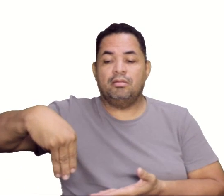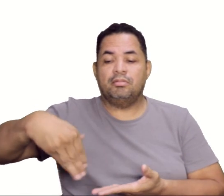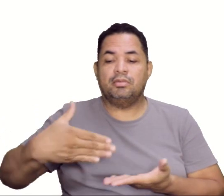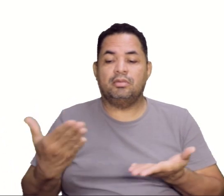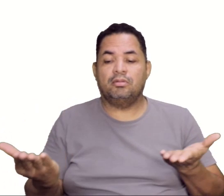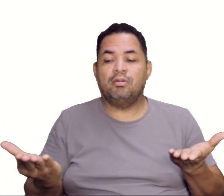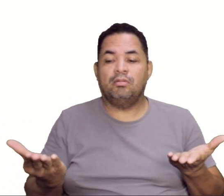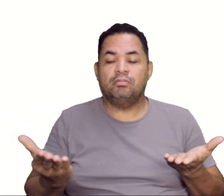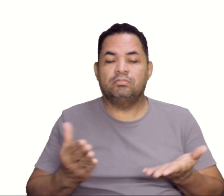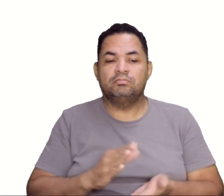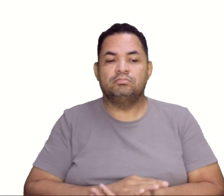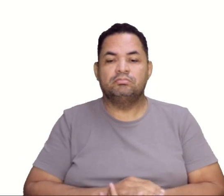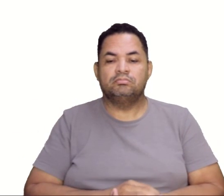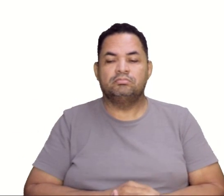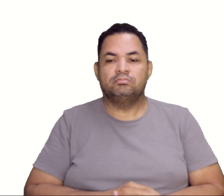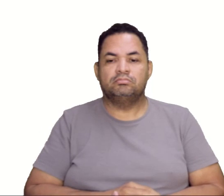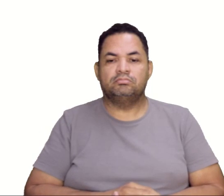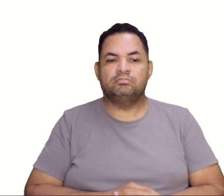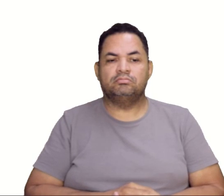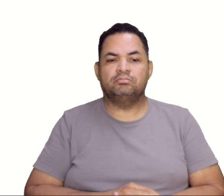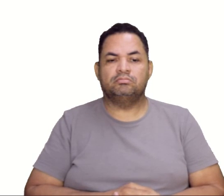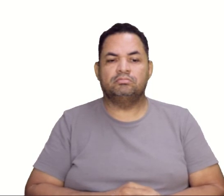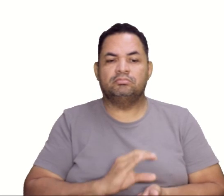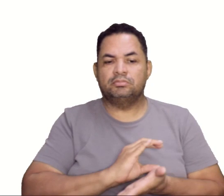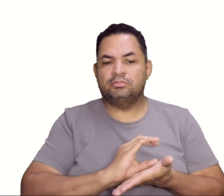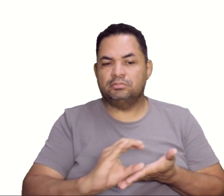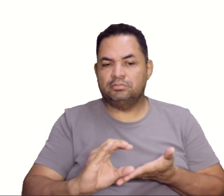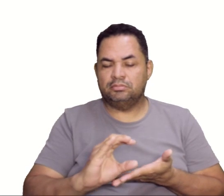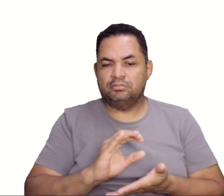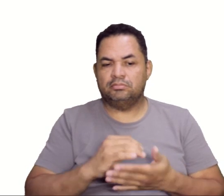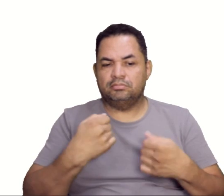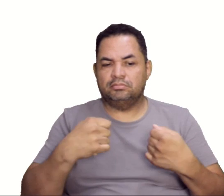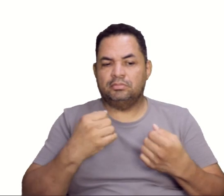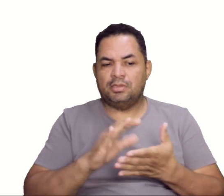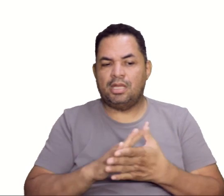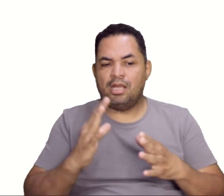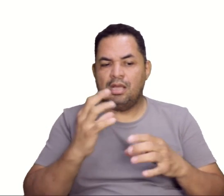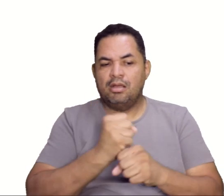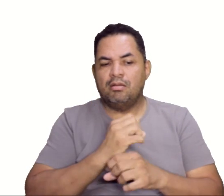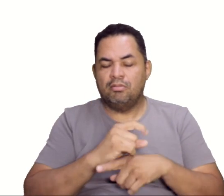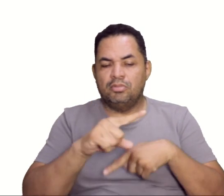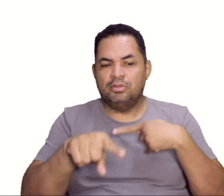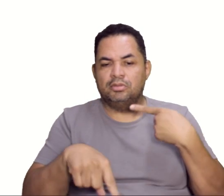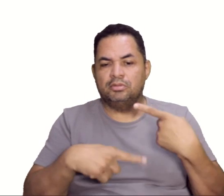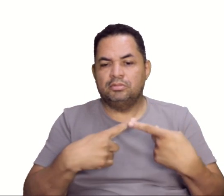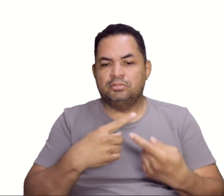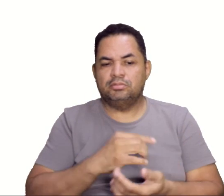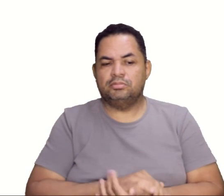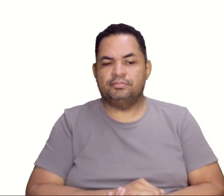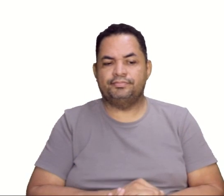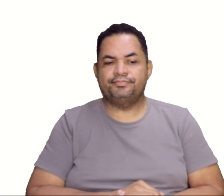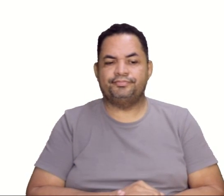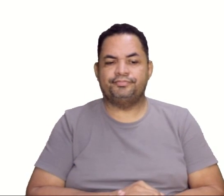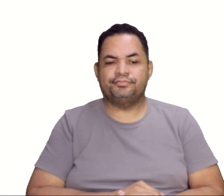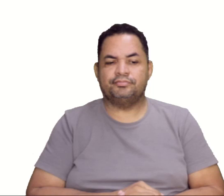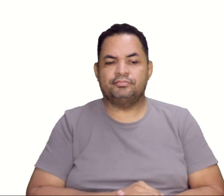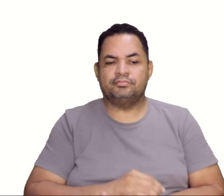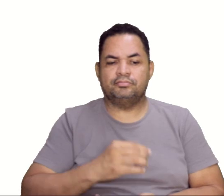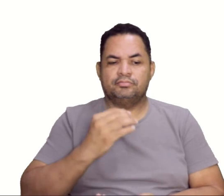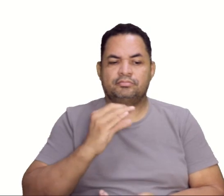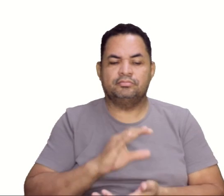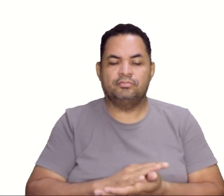juros no fim de dois semestres uma pessoa que investiu a juro composto tem que calcular primeiro o montante Ah sim é o que a gente quer saber então o